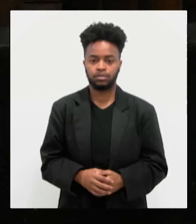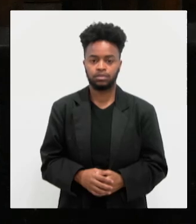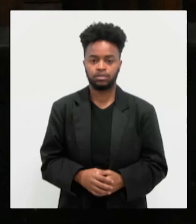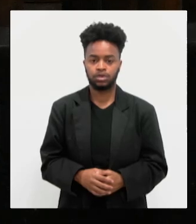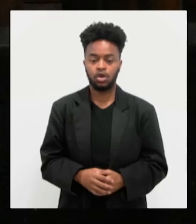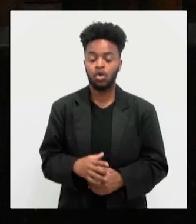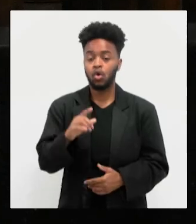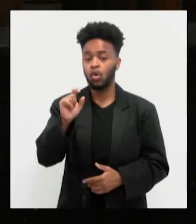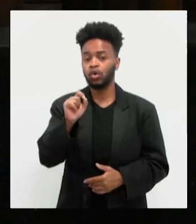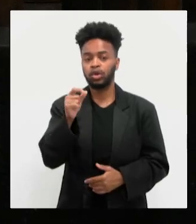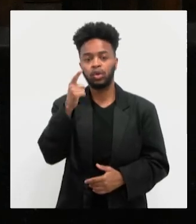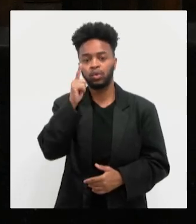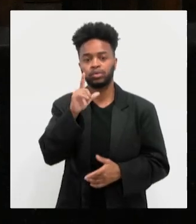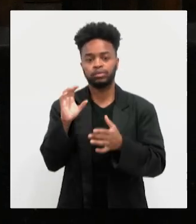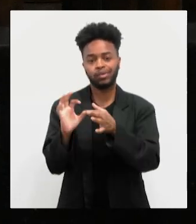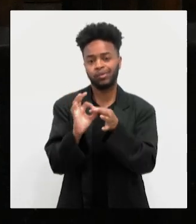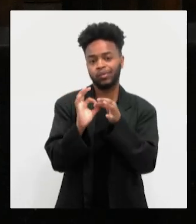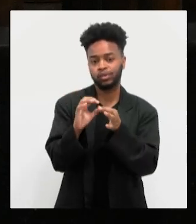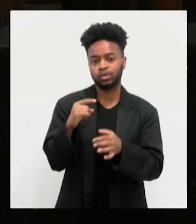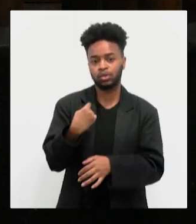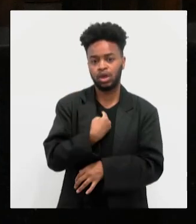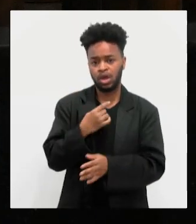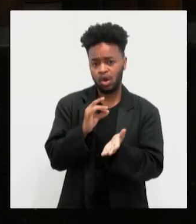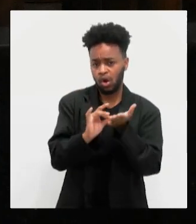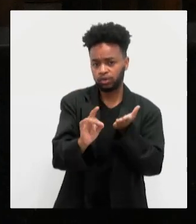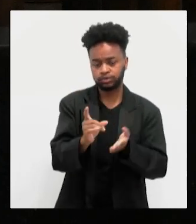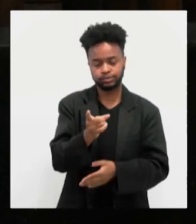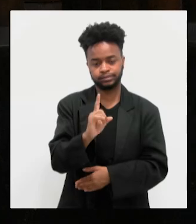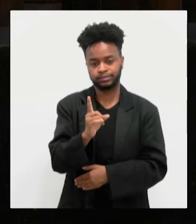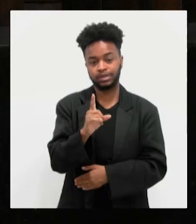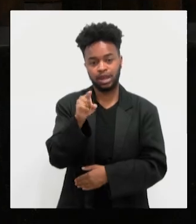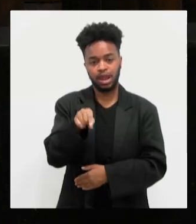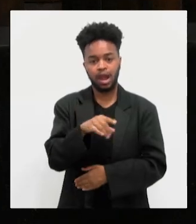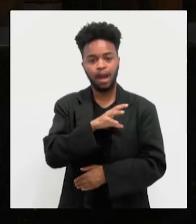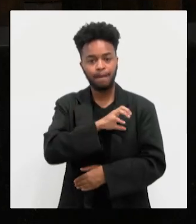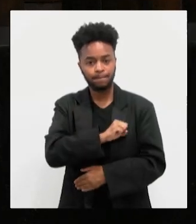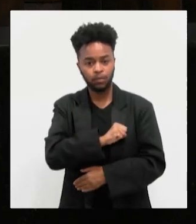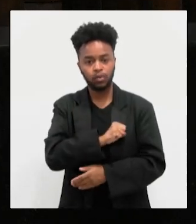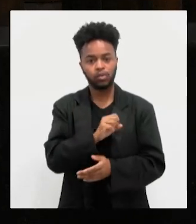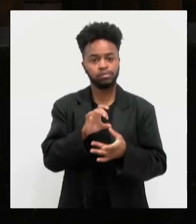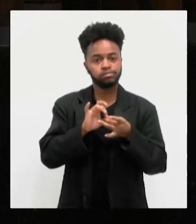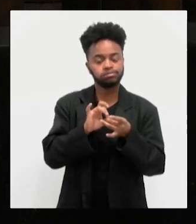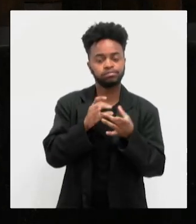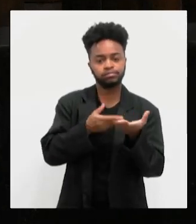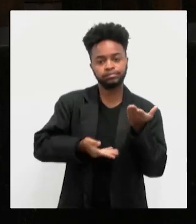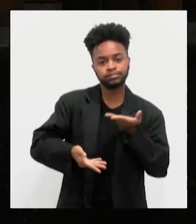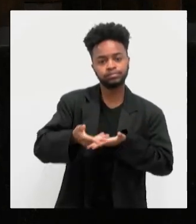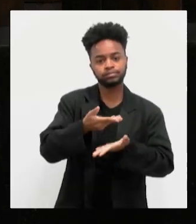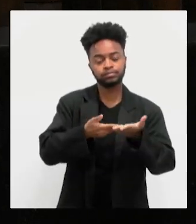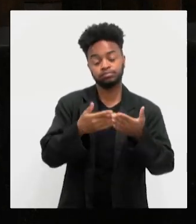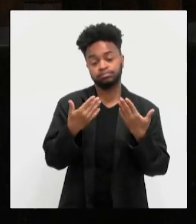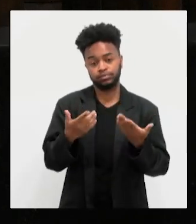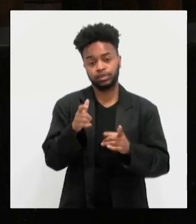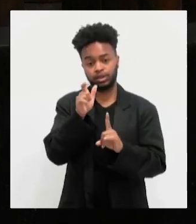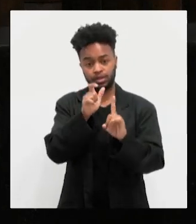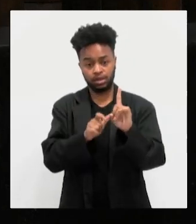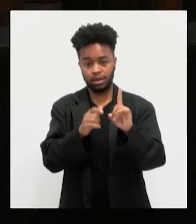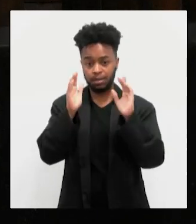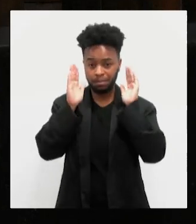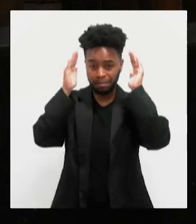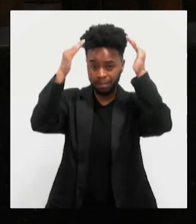o ódio. O que nos une é o amor e a fraternidade. E o Papa